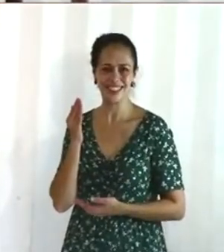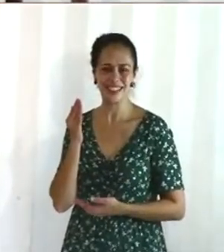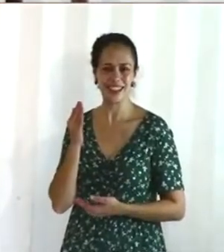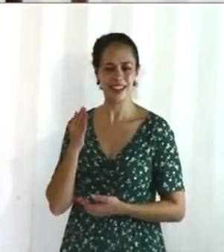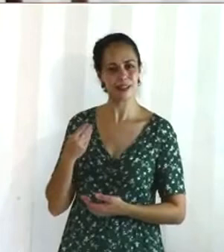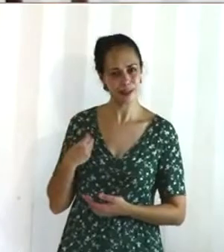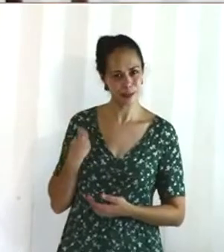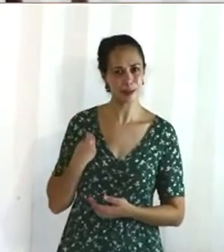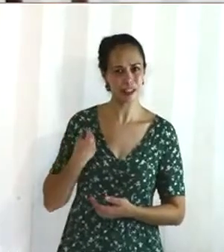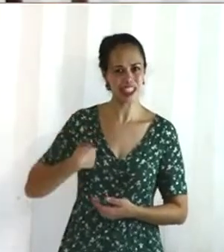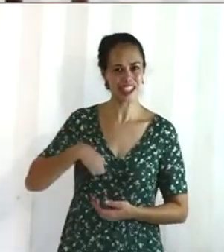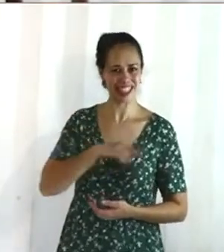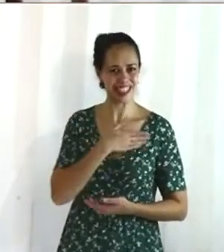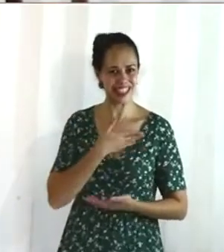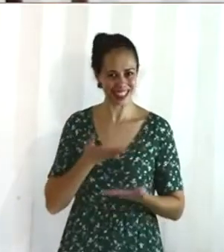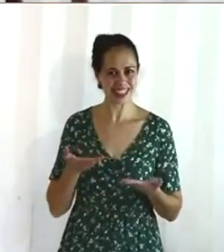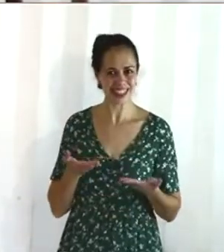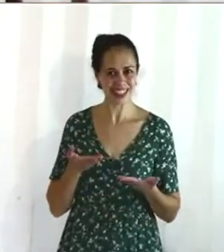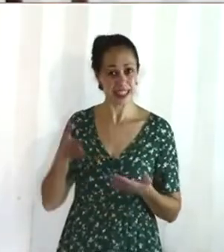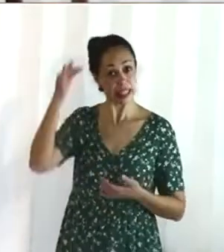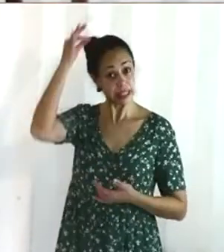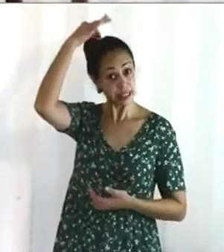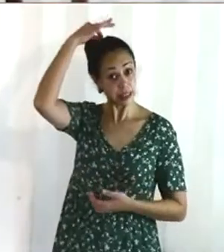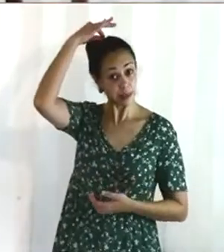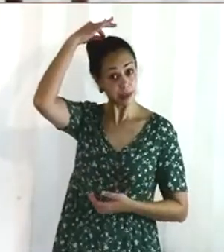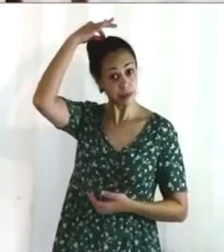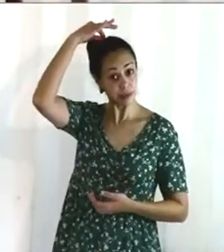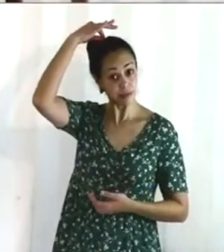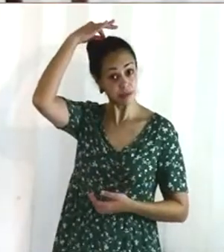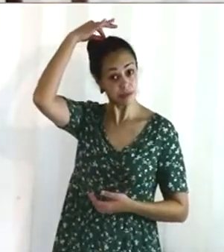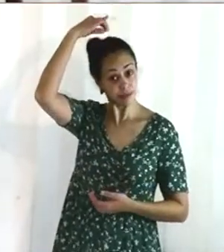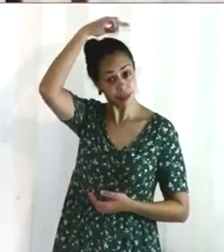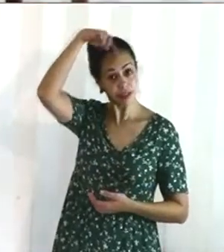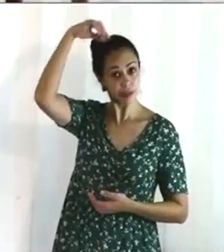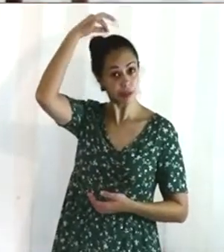levando a enxergar cada vez mais o caminho da vida.